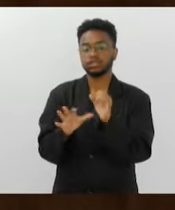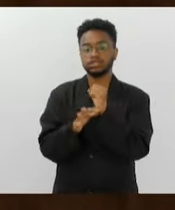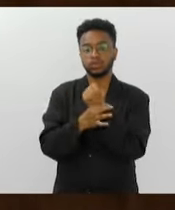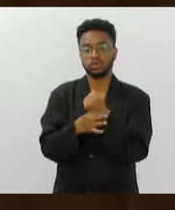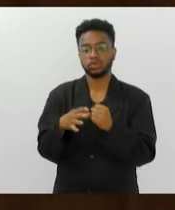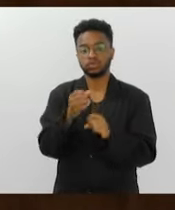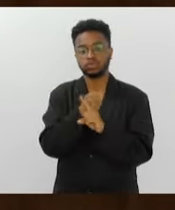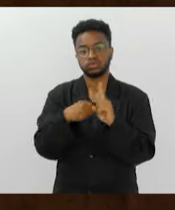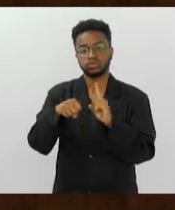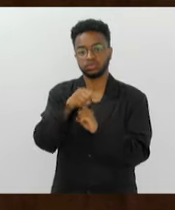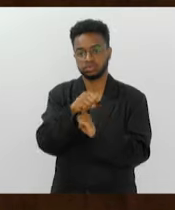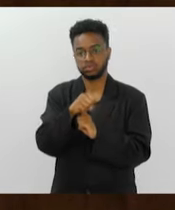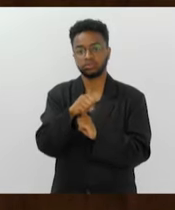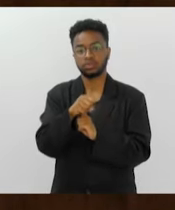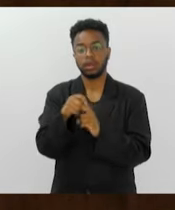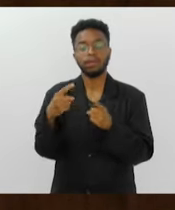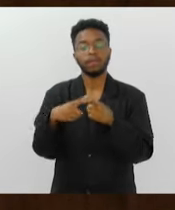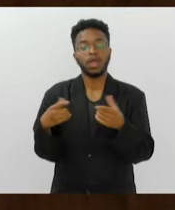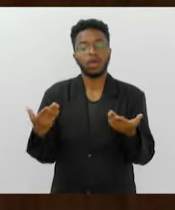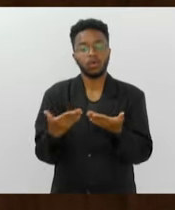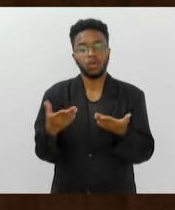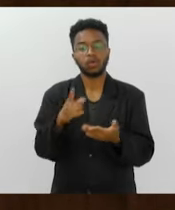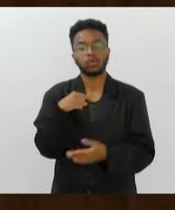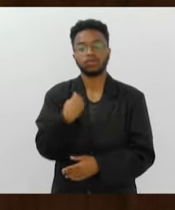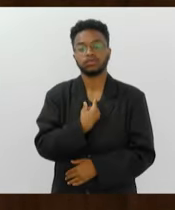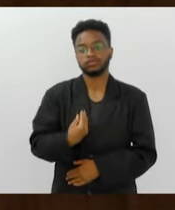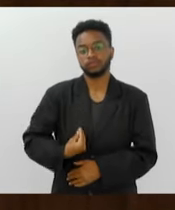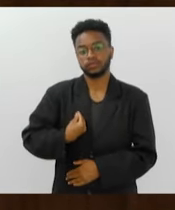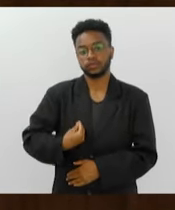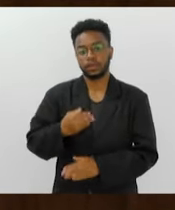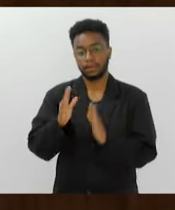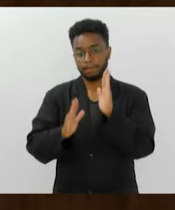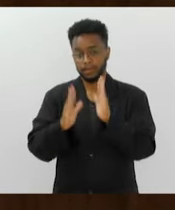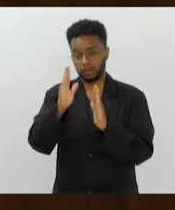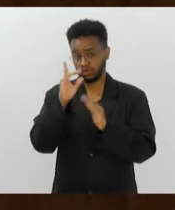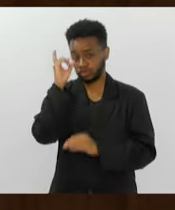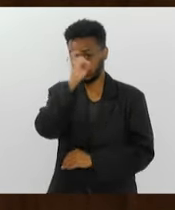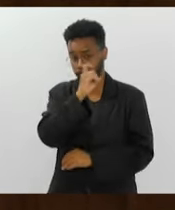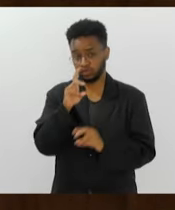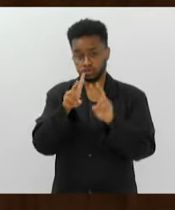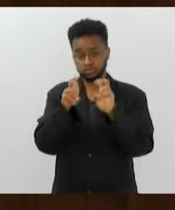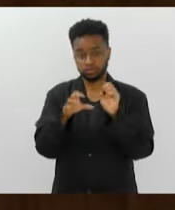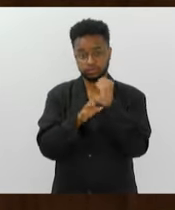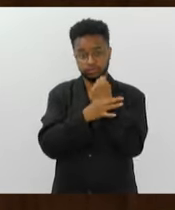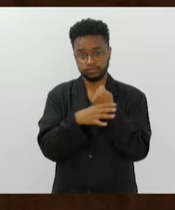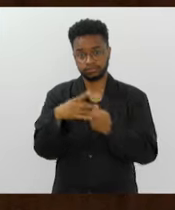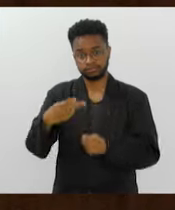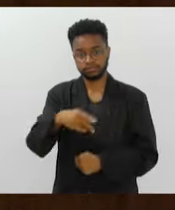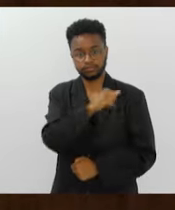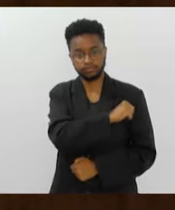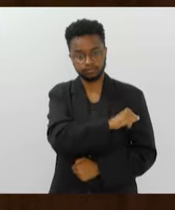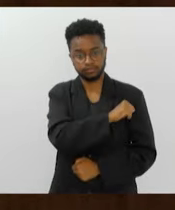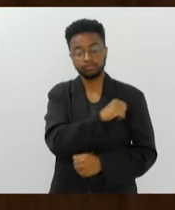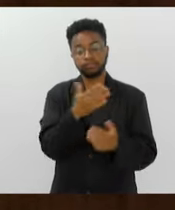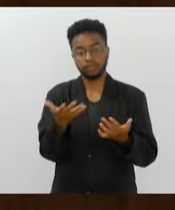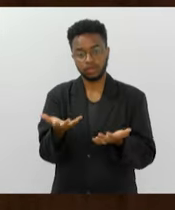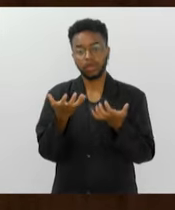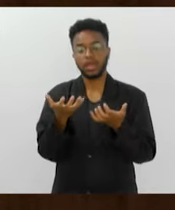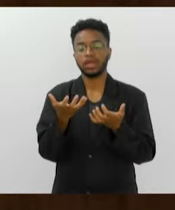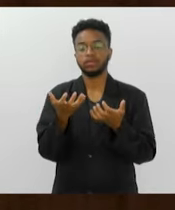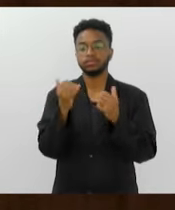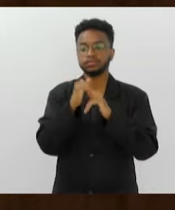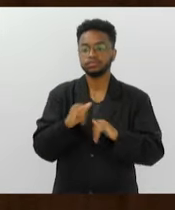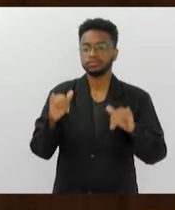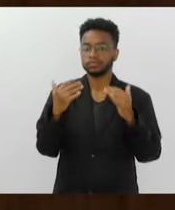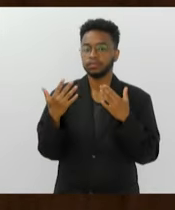sociedade que nós atravessamos hoje um momento né muito frágil sobre a segurança do Rio de Janeiro então eu quero destacar quero parabenizar